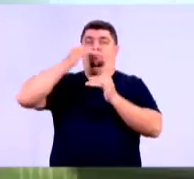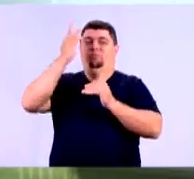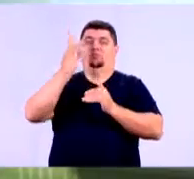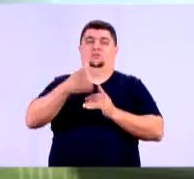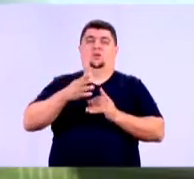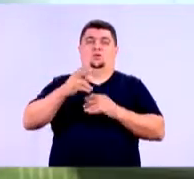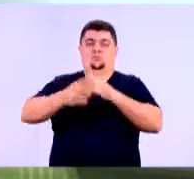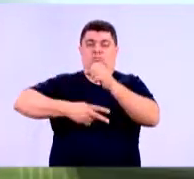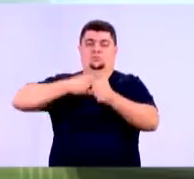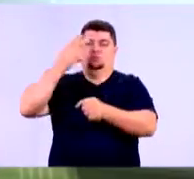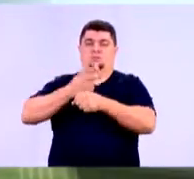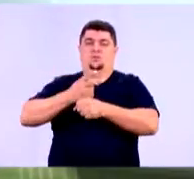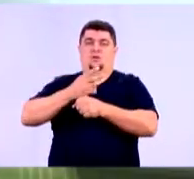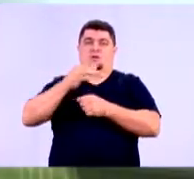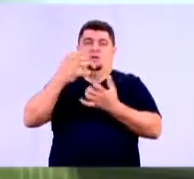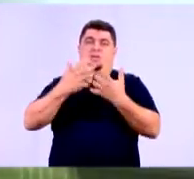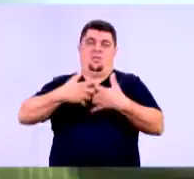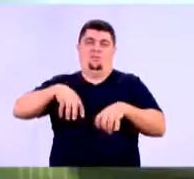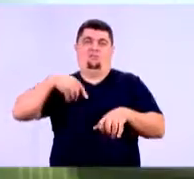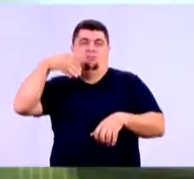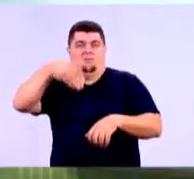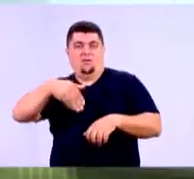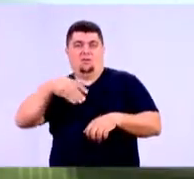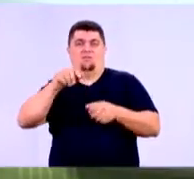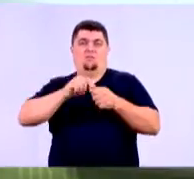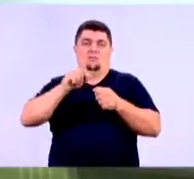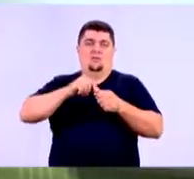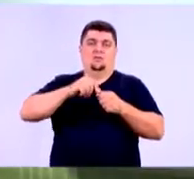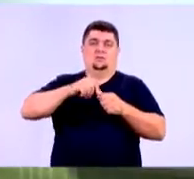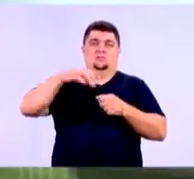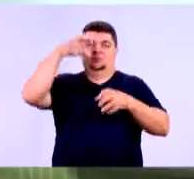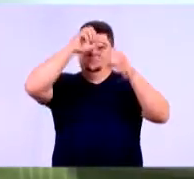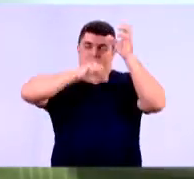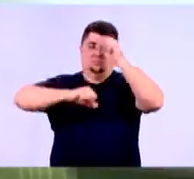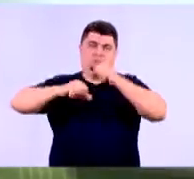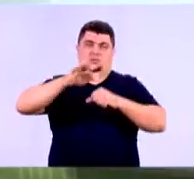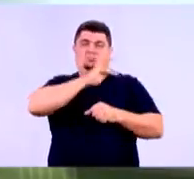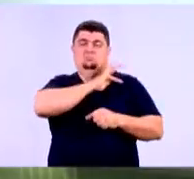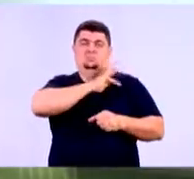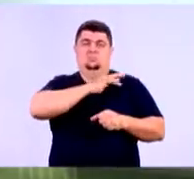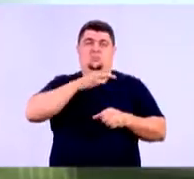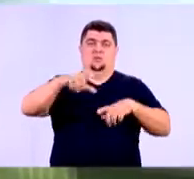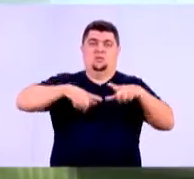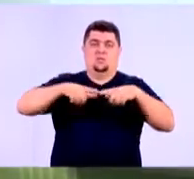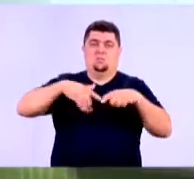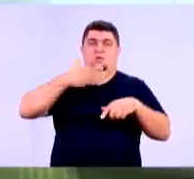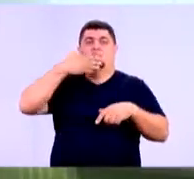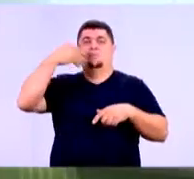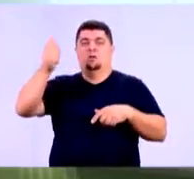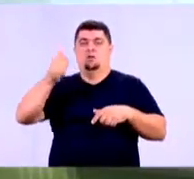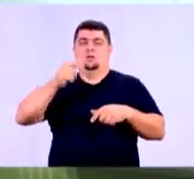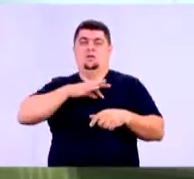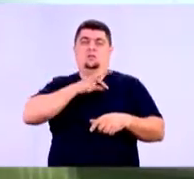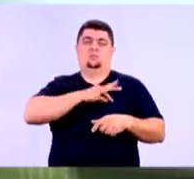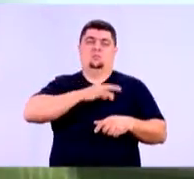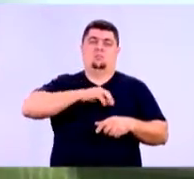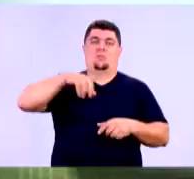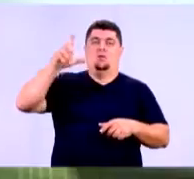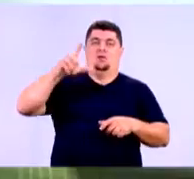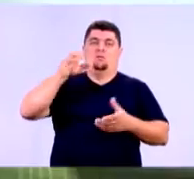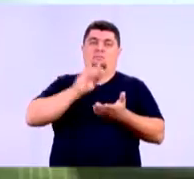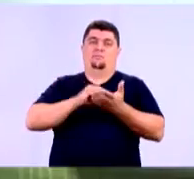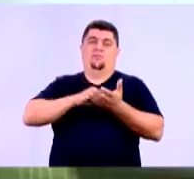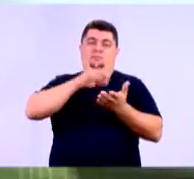ele veio aqui no IFRO, fez um curso técnico em finanças, se capacitou, agora consegue arrumar um emprego melhor, tem uma renda maior, e você não colocou isso na sua